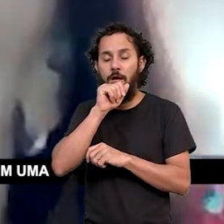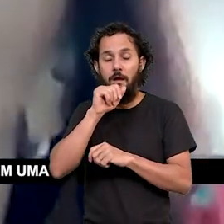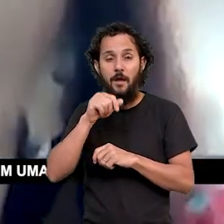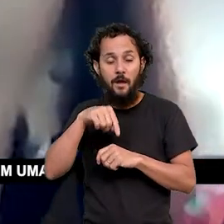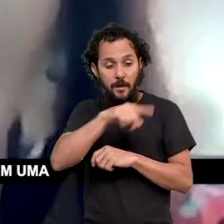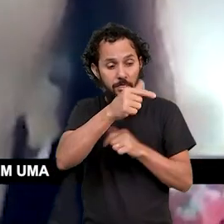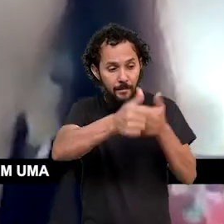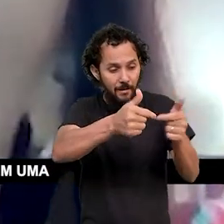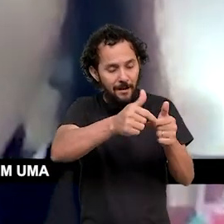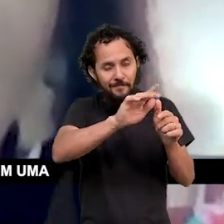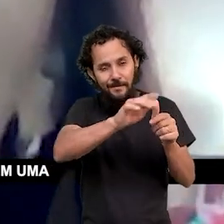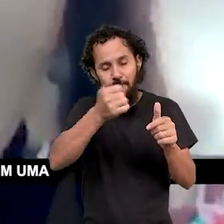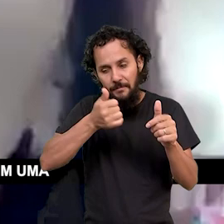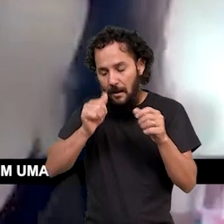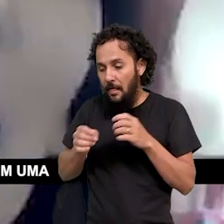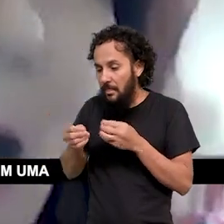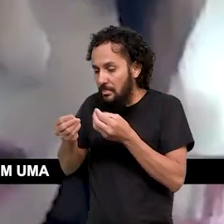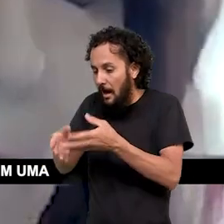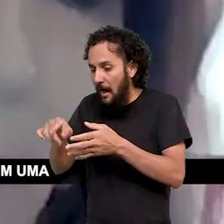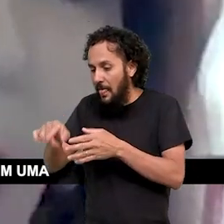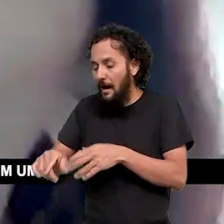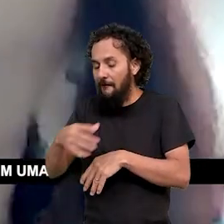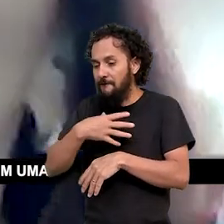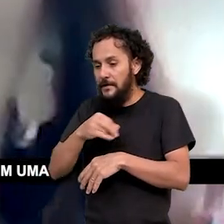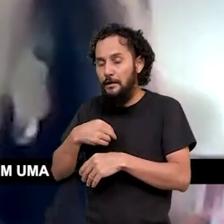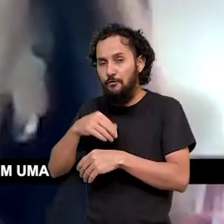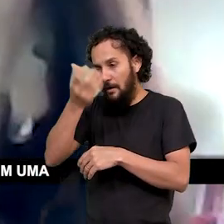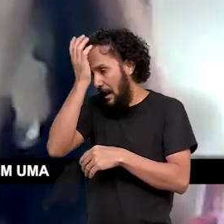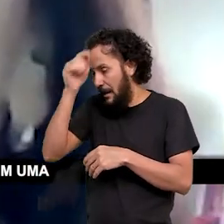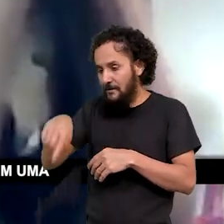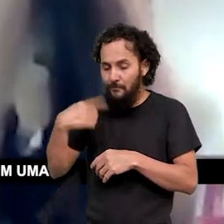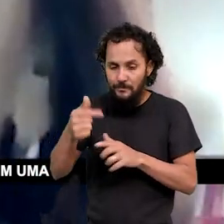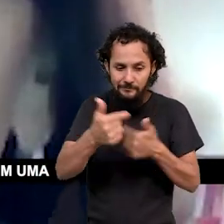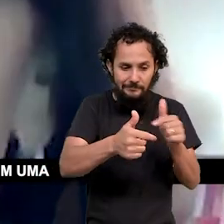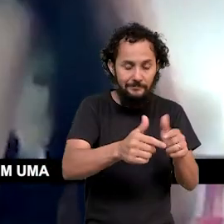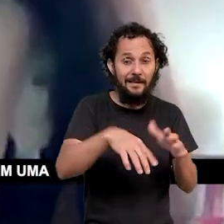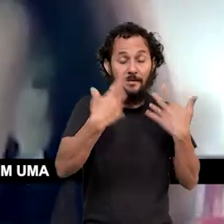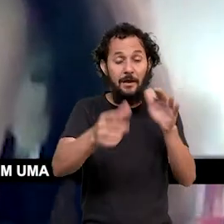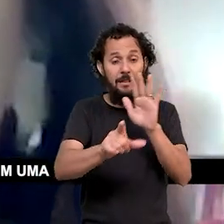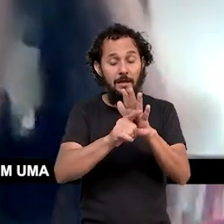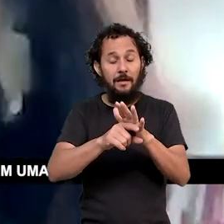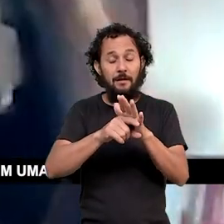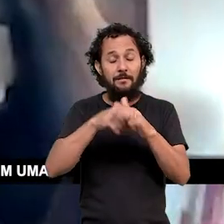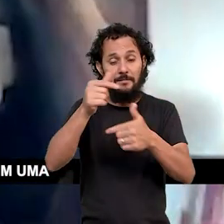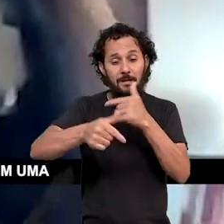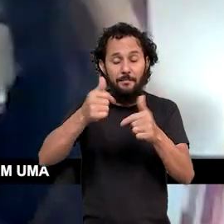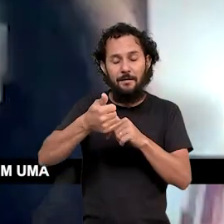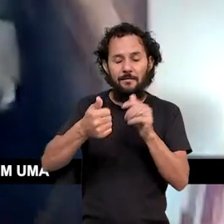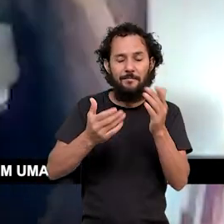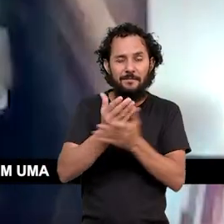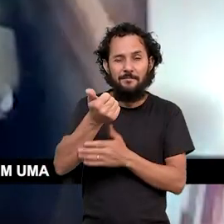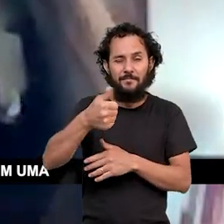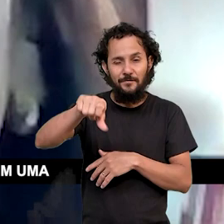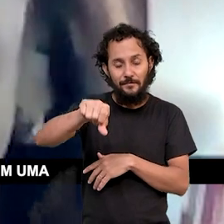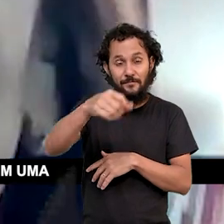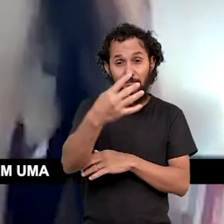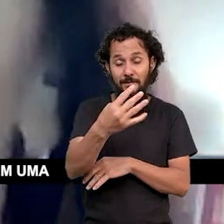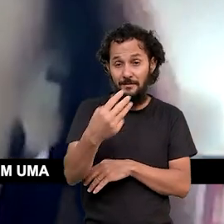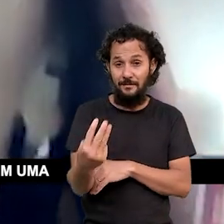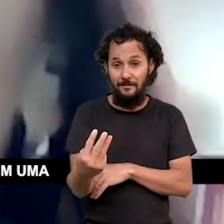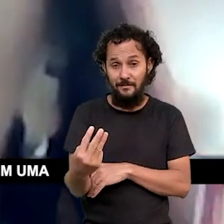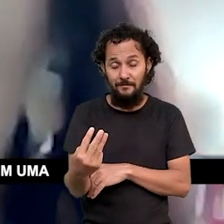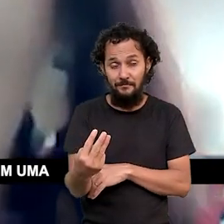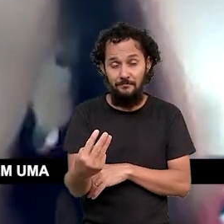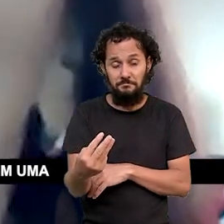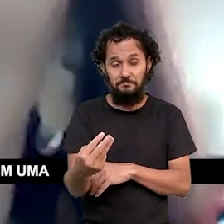trabalhadoras. Inclusive, a consolidação das leis trabalhistas, aprovada em